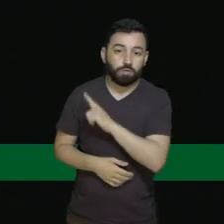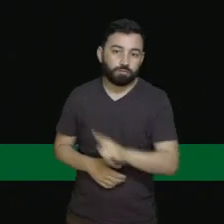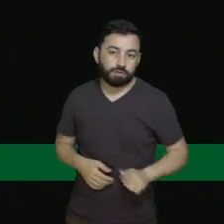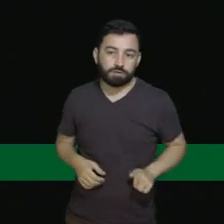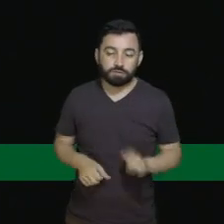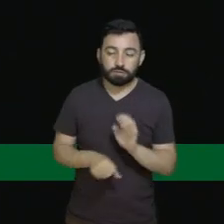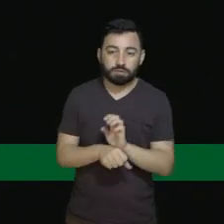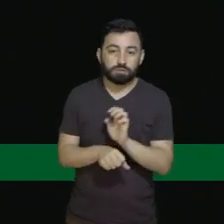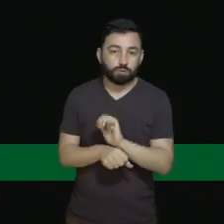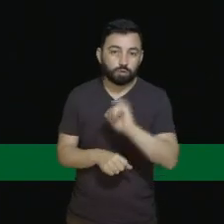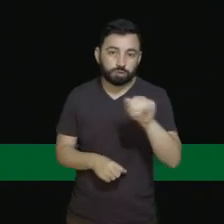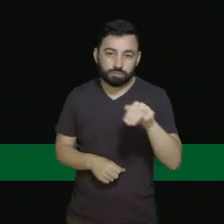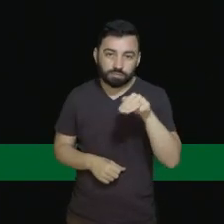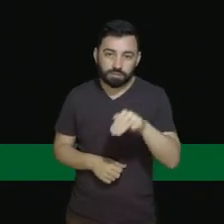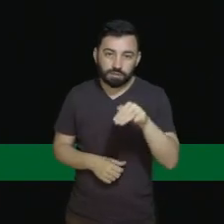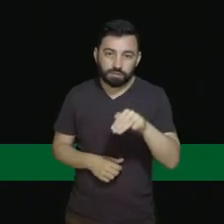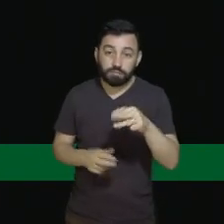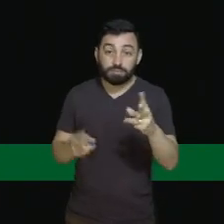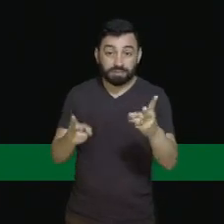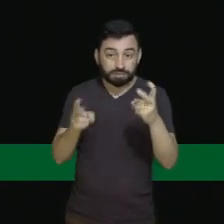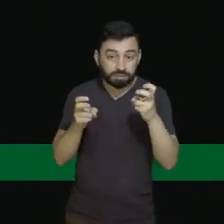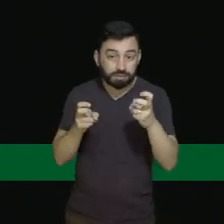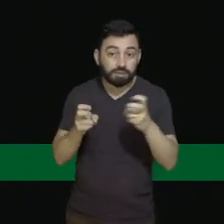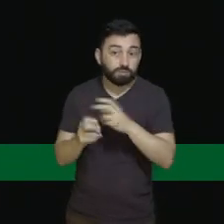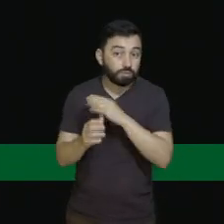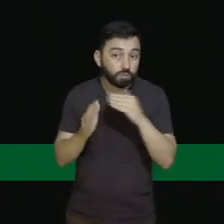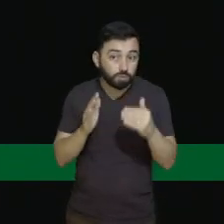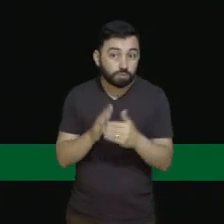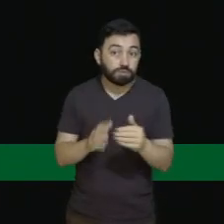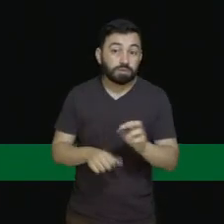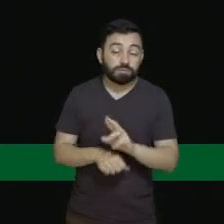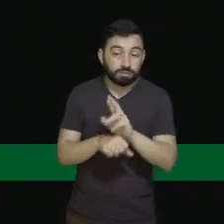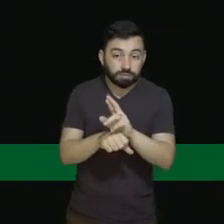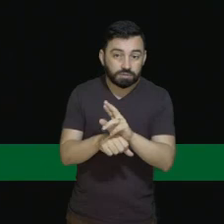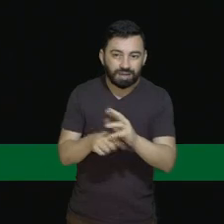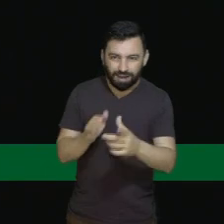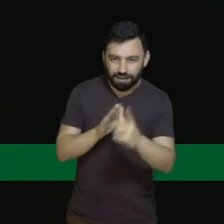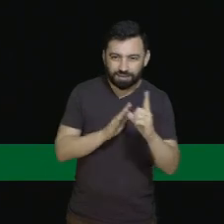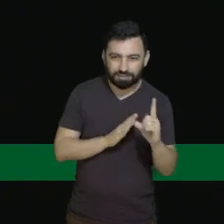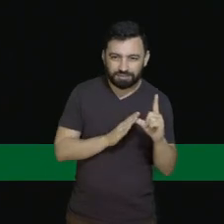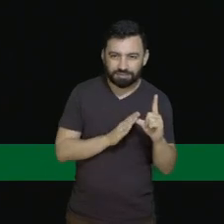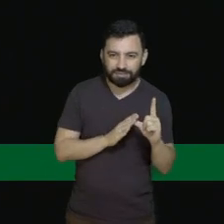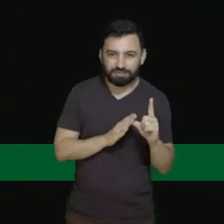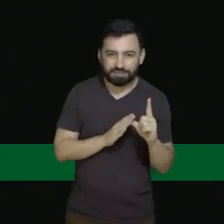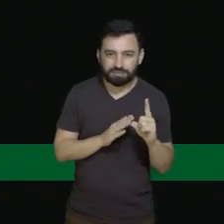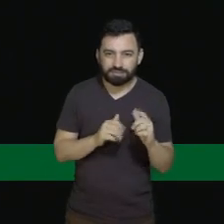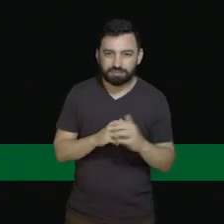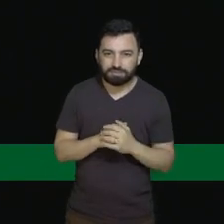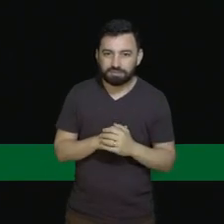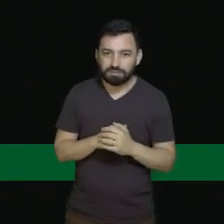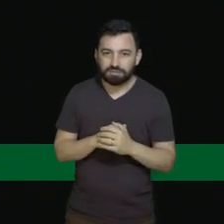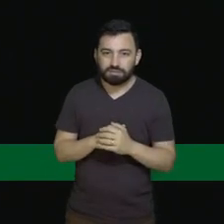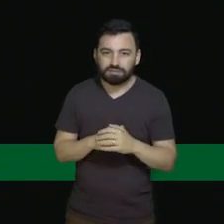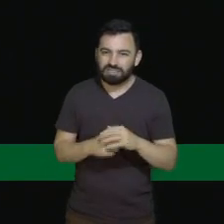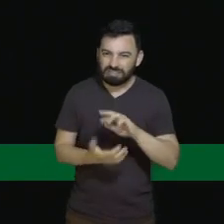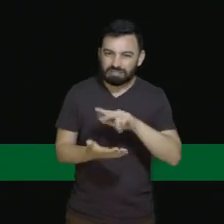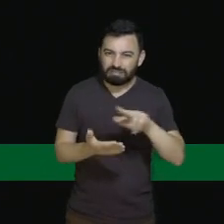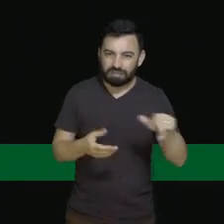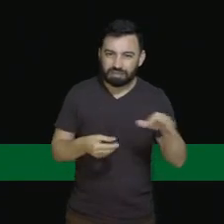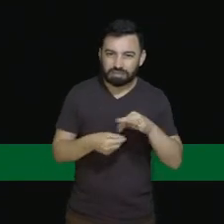Melo. Percebe-se que todos os representantes que nos antecederam, de várias